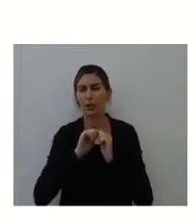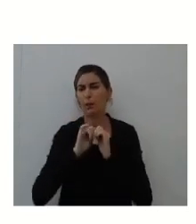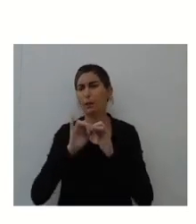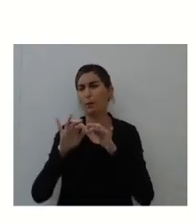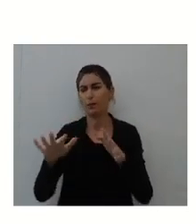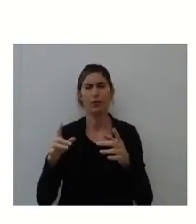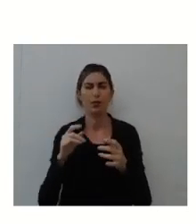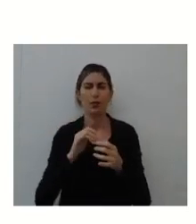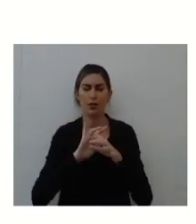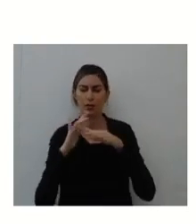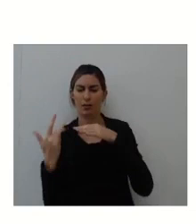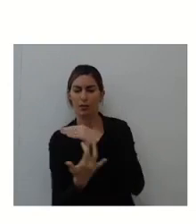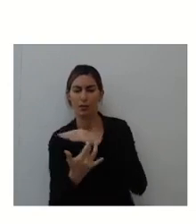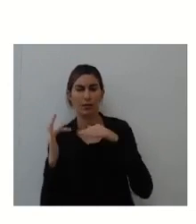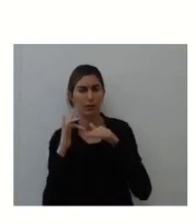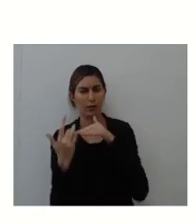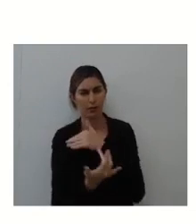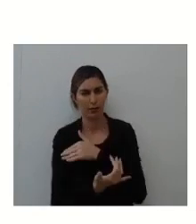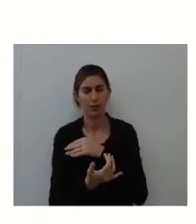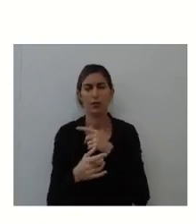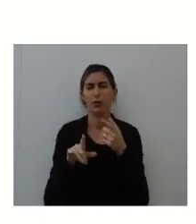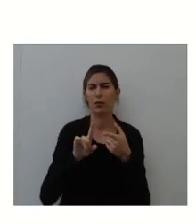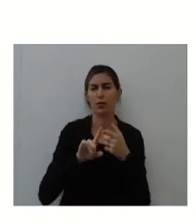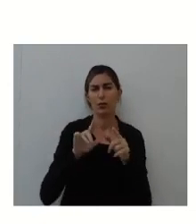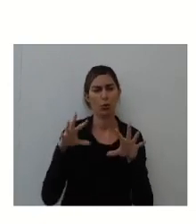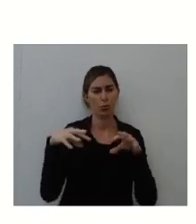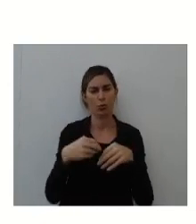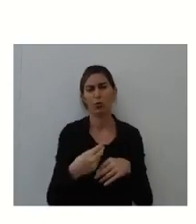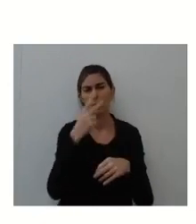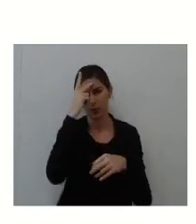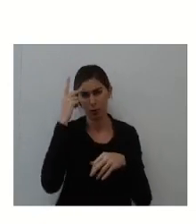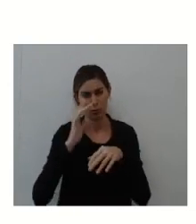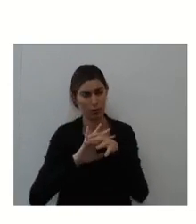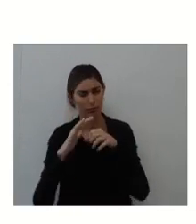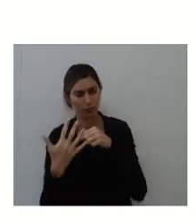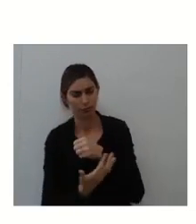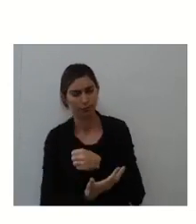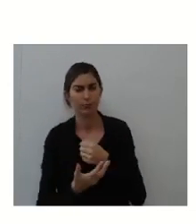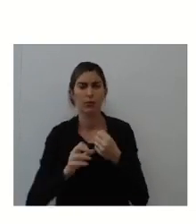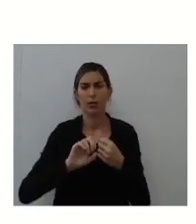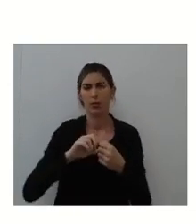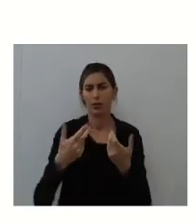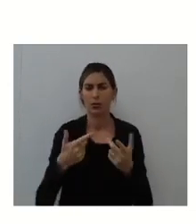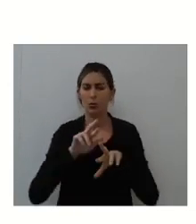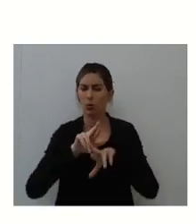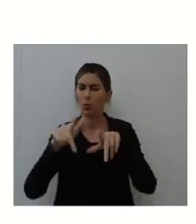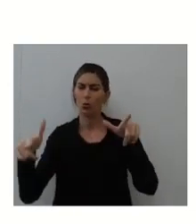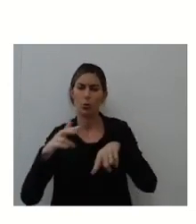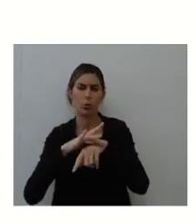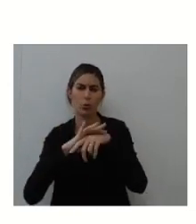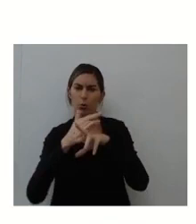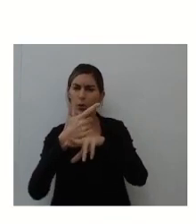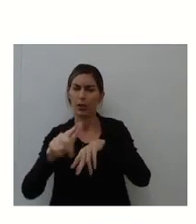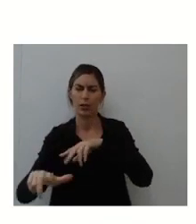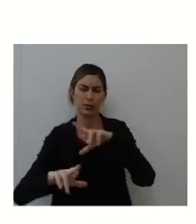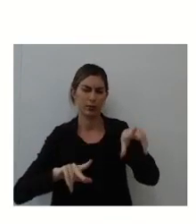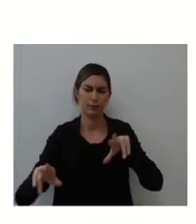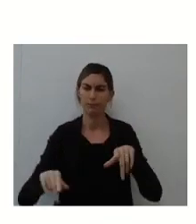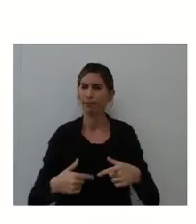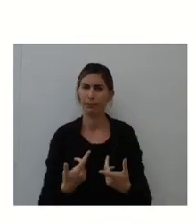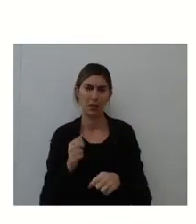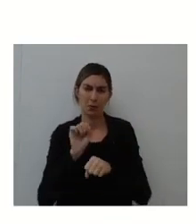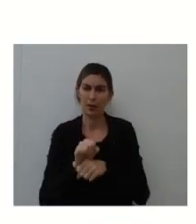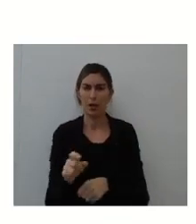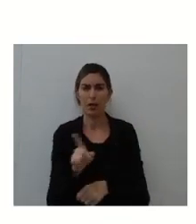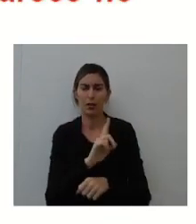nas redes sociais. Seja tratando de todos os pacientes com a Covid-19 e tantas outras doenças que não dão trégua nem em tempos